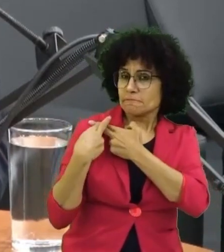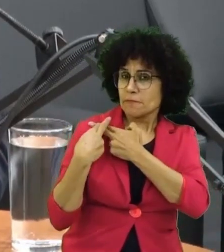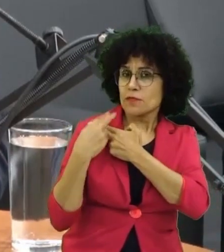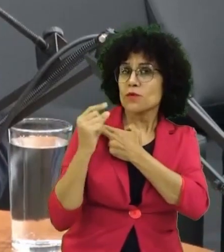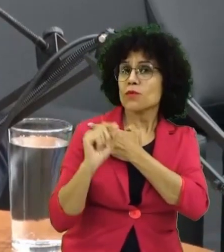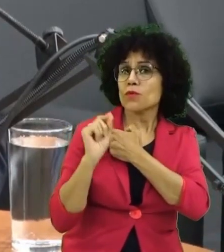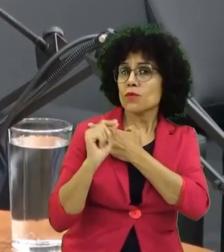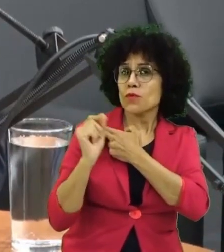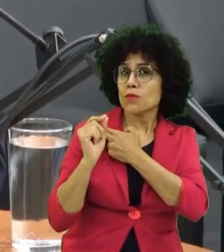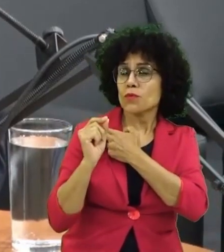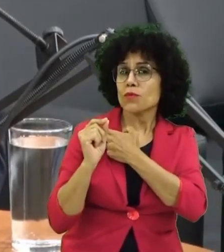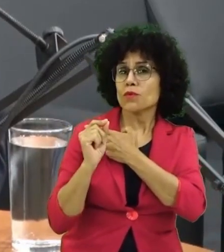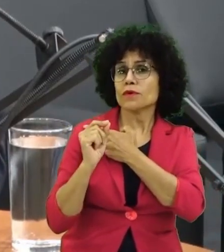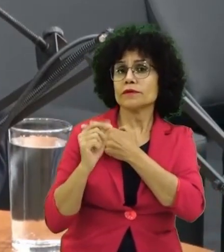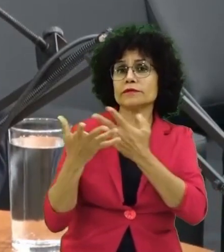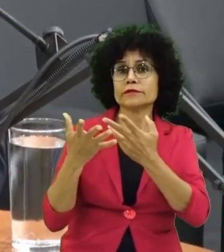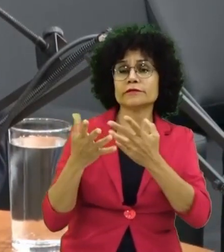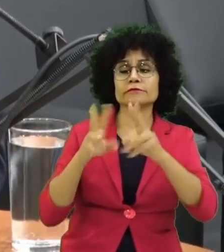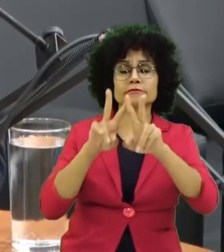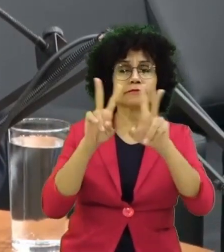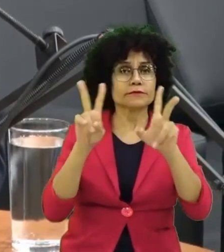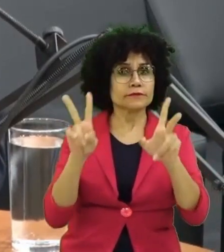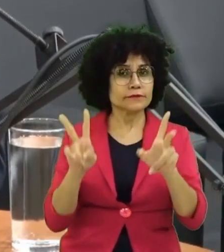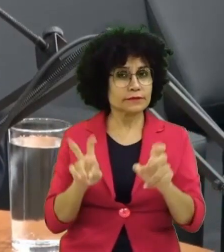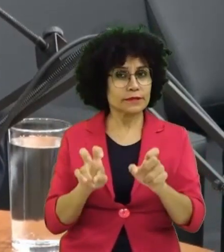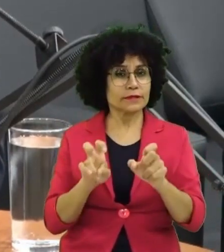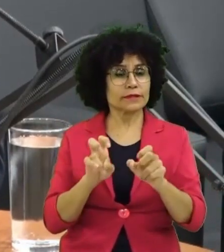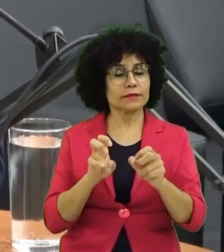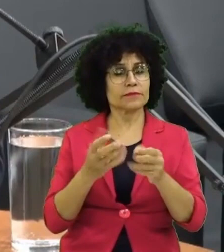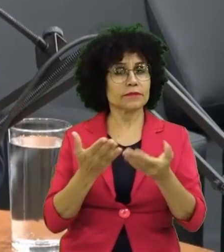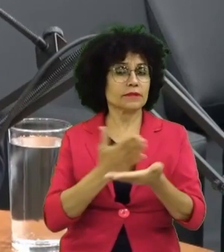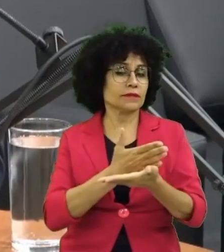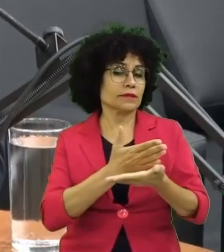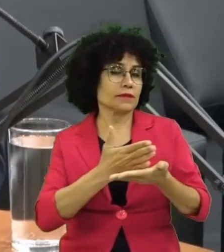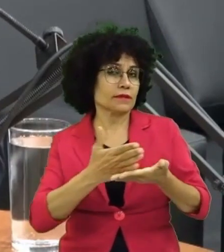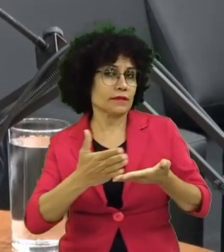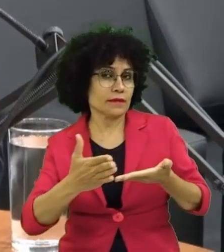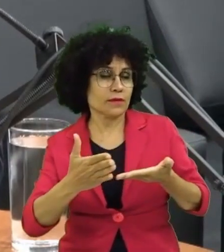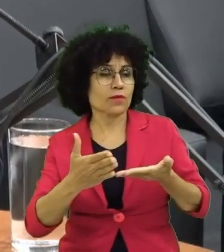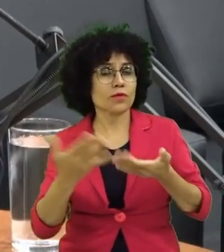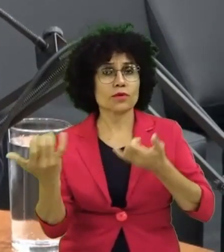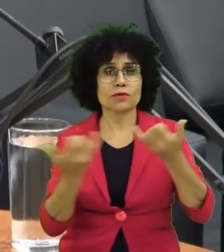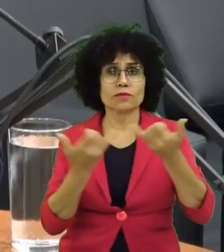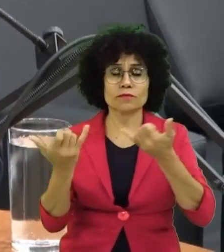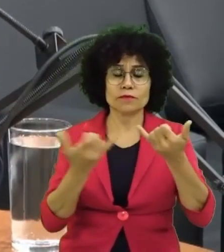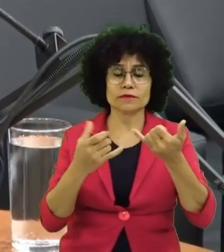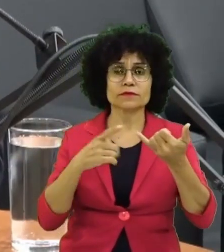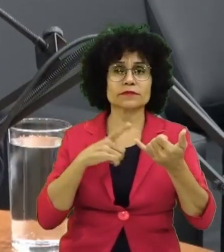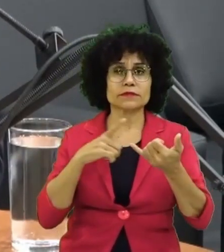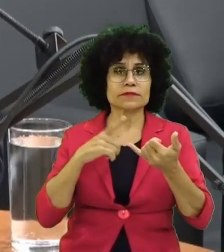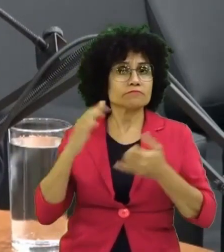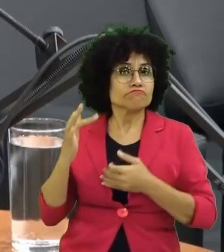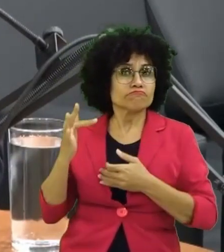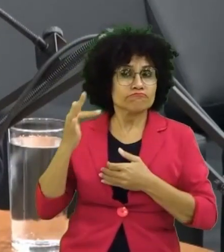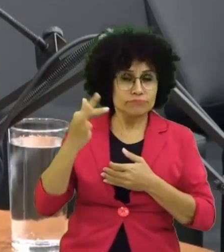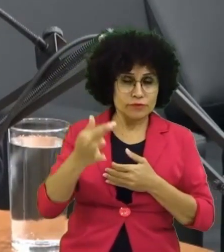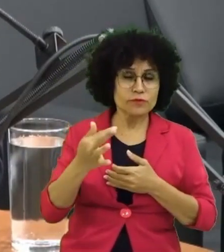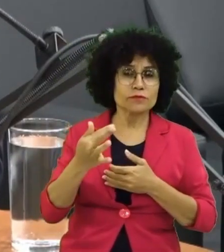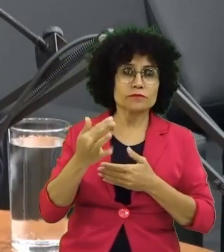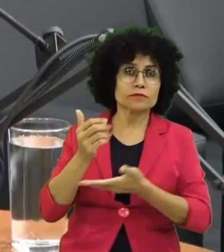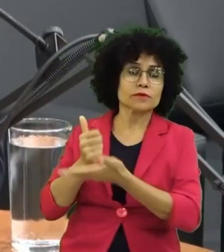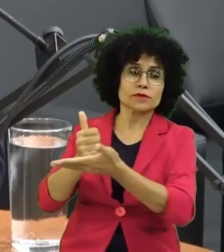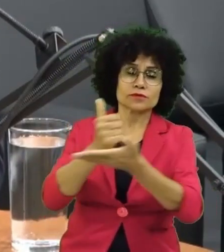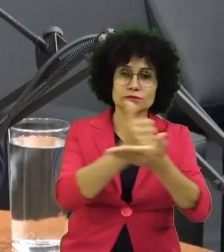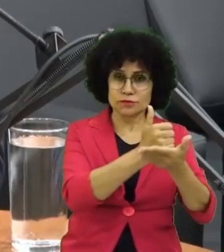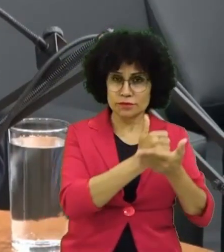né, do saneamento e a partir de agora, com essas informações que teremos, ajudar